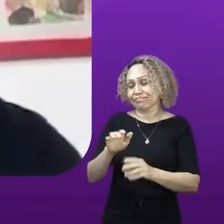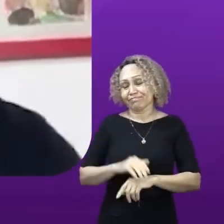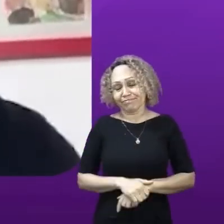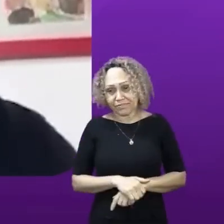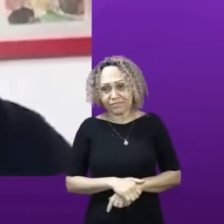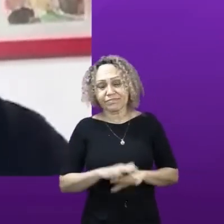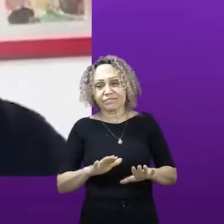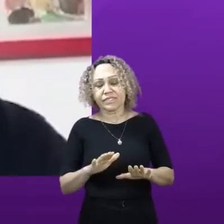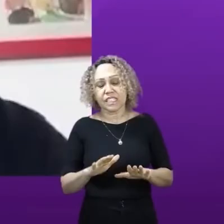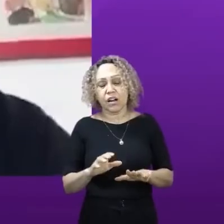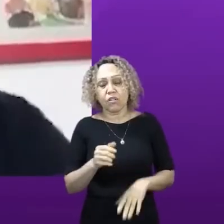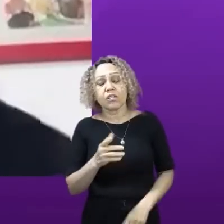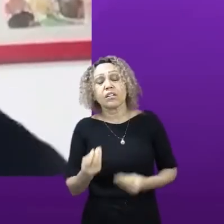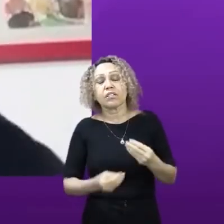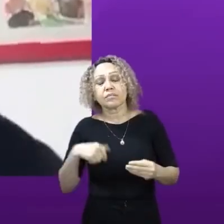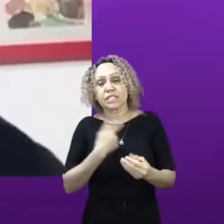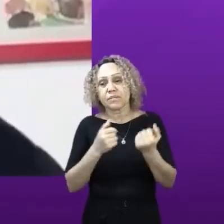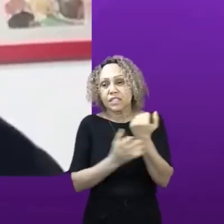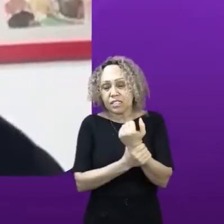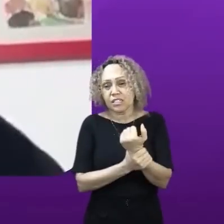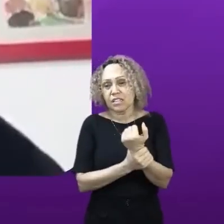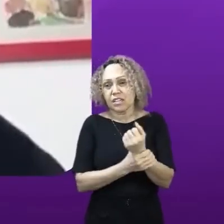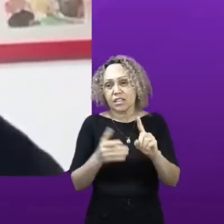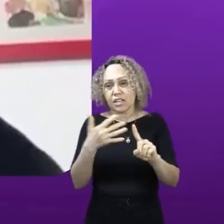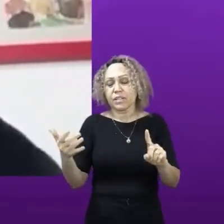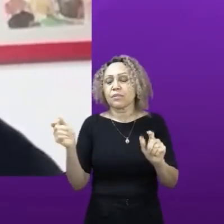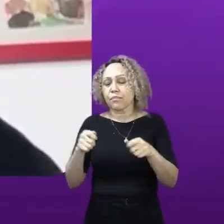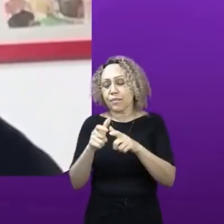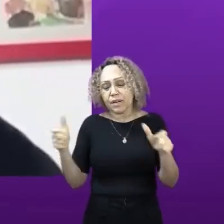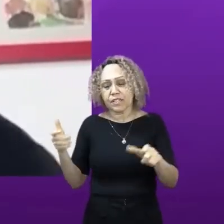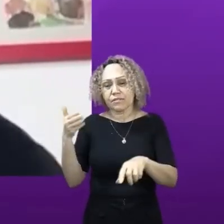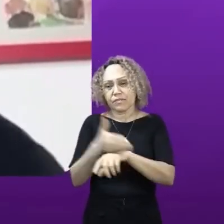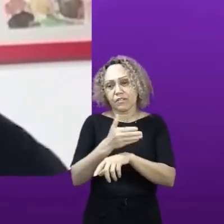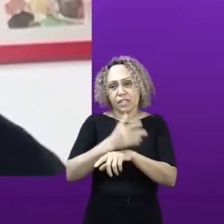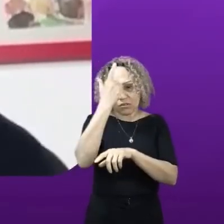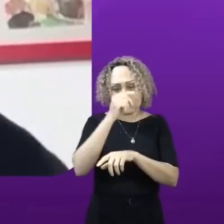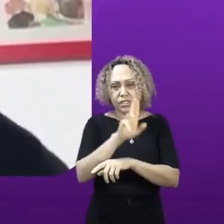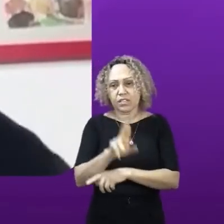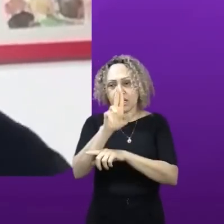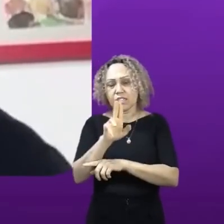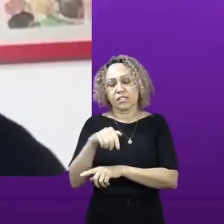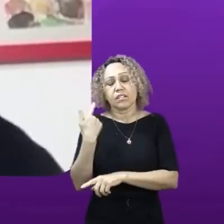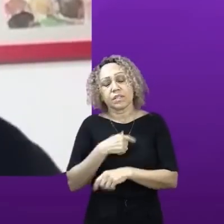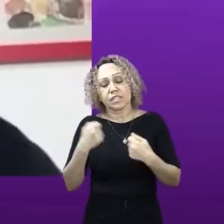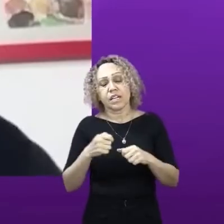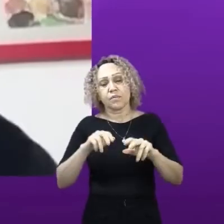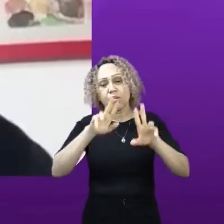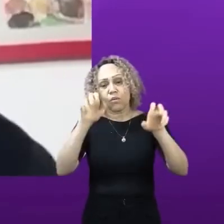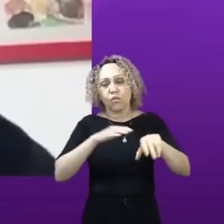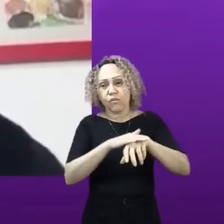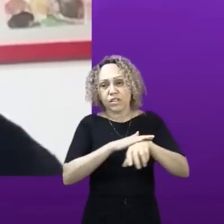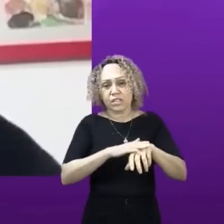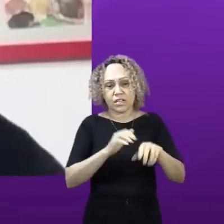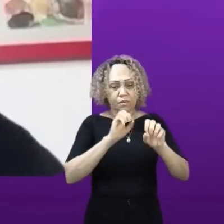vai frequentar uma universidade. Um dos principais pontos que a gente precisa abordar é sobre a educação e a